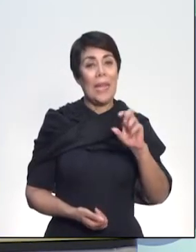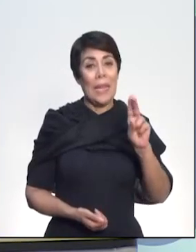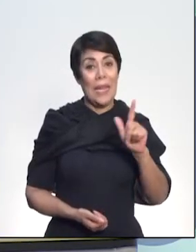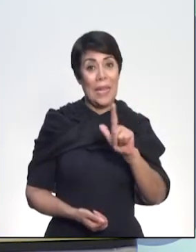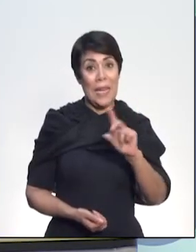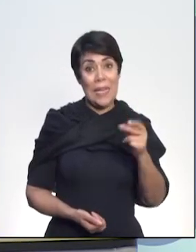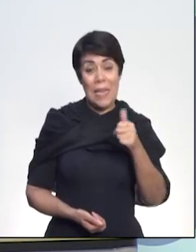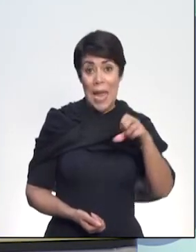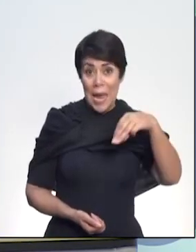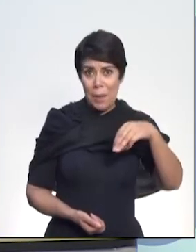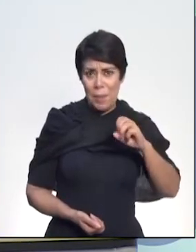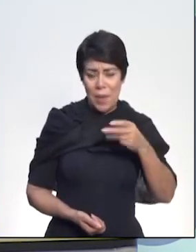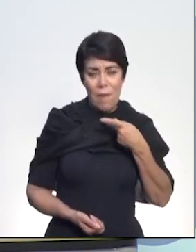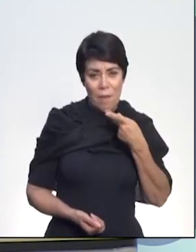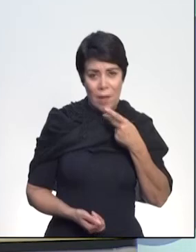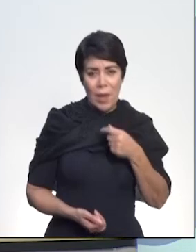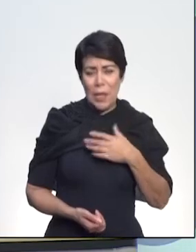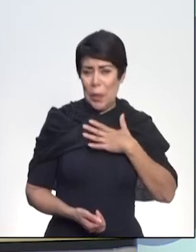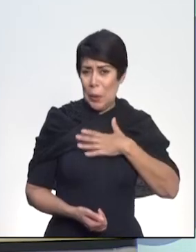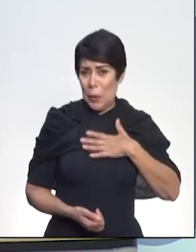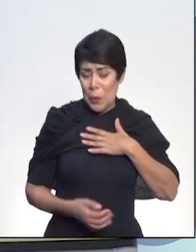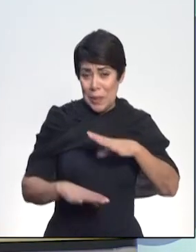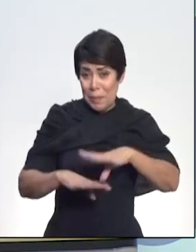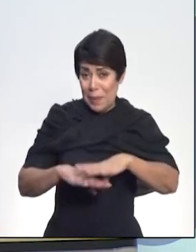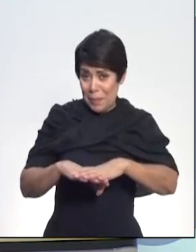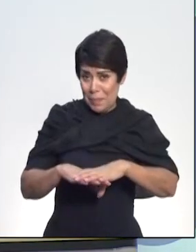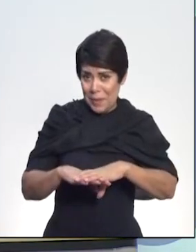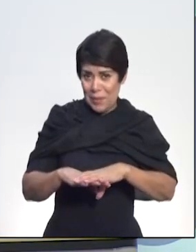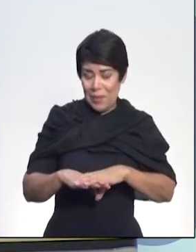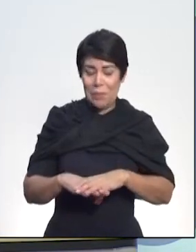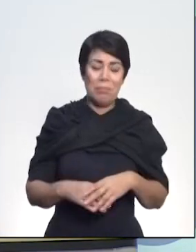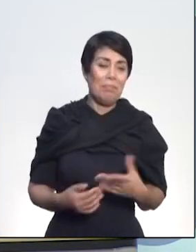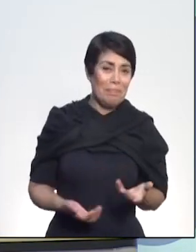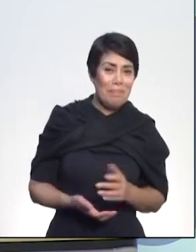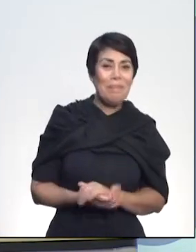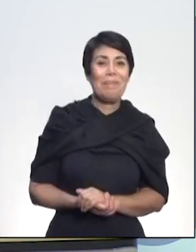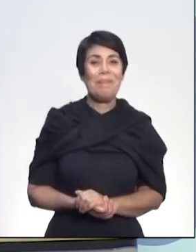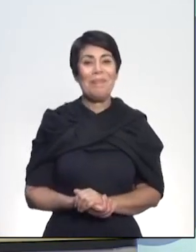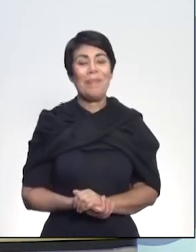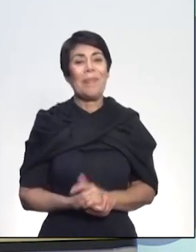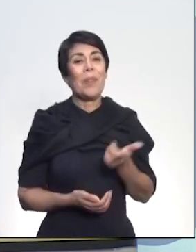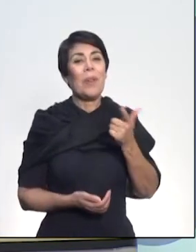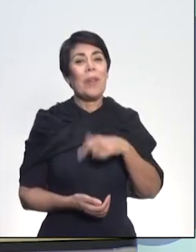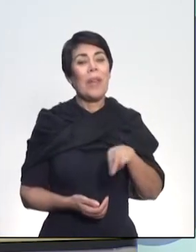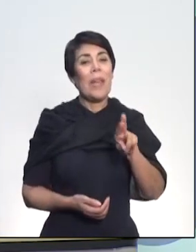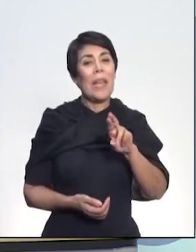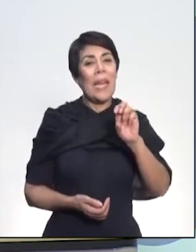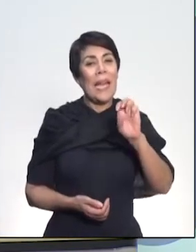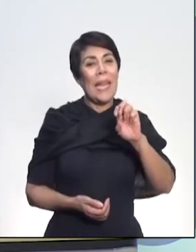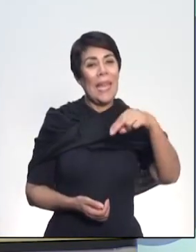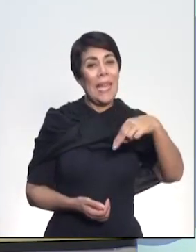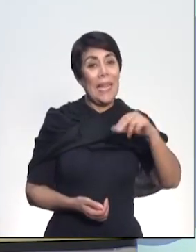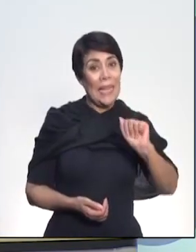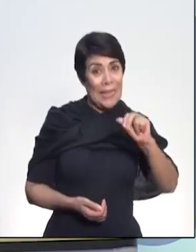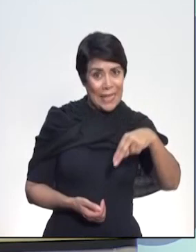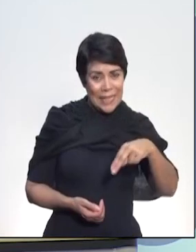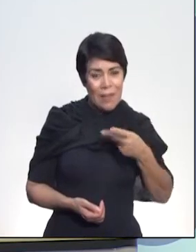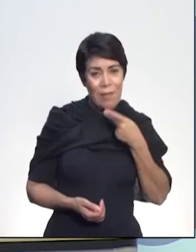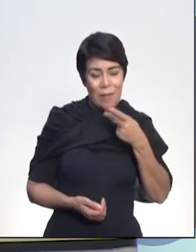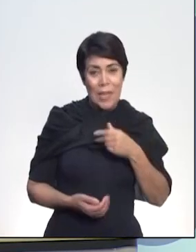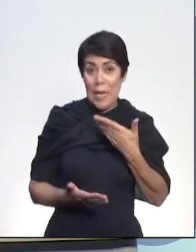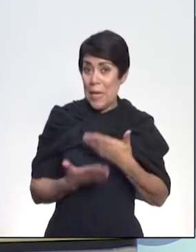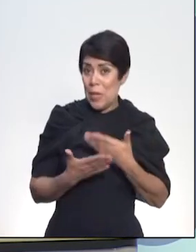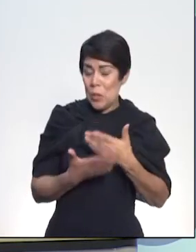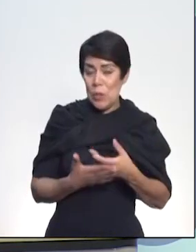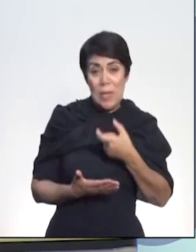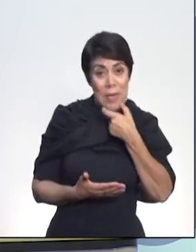está focado mais na matemática também, porque talvez seja a dificuldade dele, né? O Renan comenta que estuda de manhã